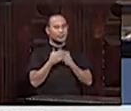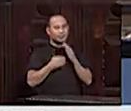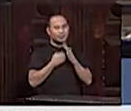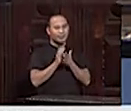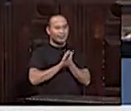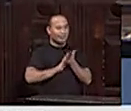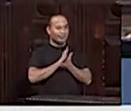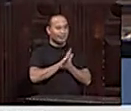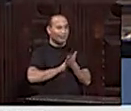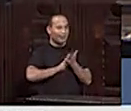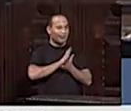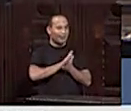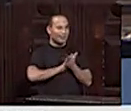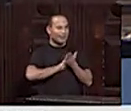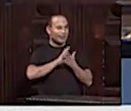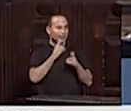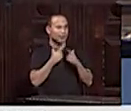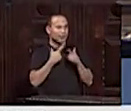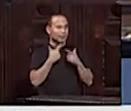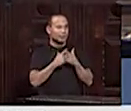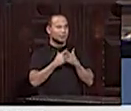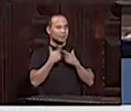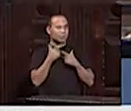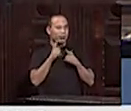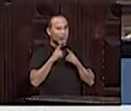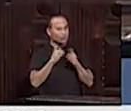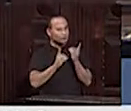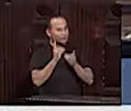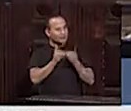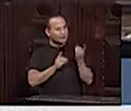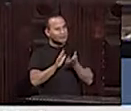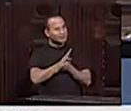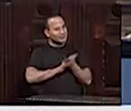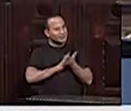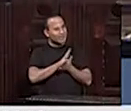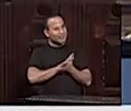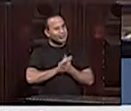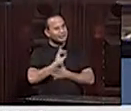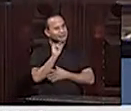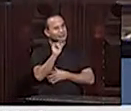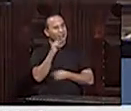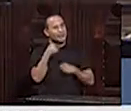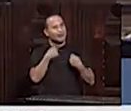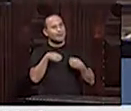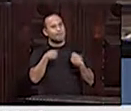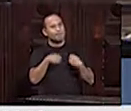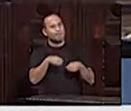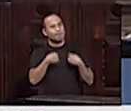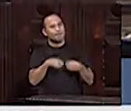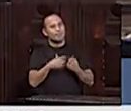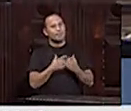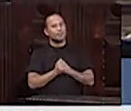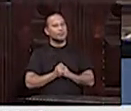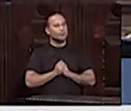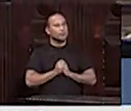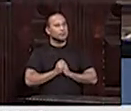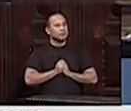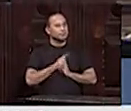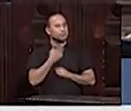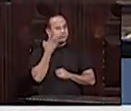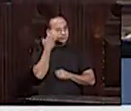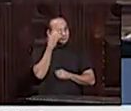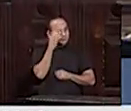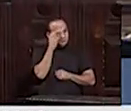nenhuma, aliás, não há atividade nenhuma que prescinda do suor e